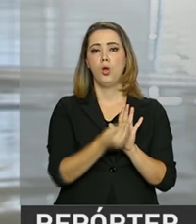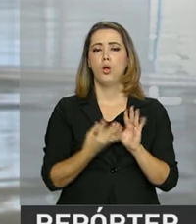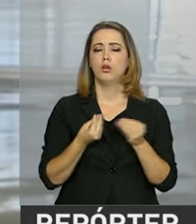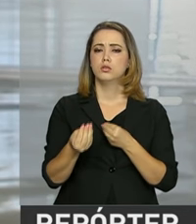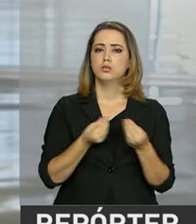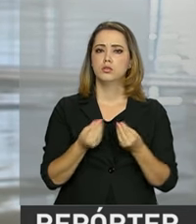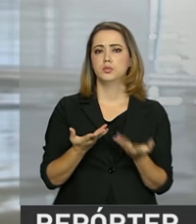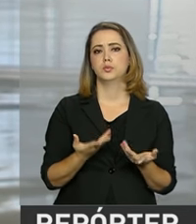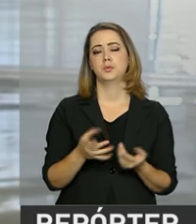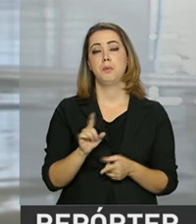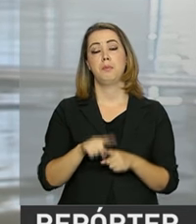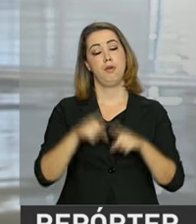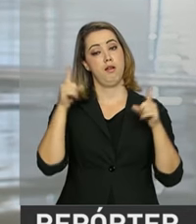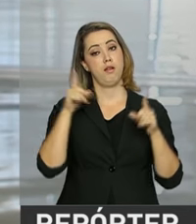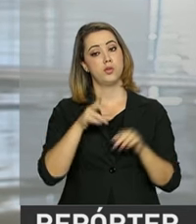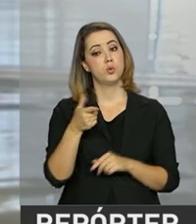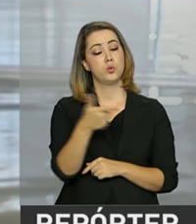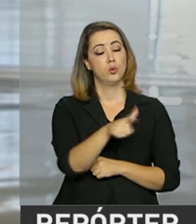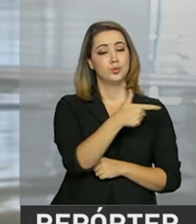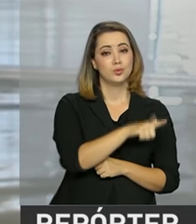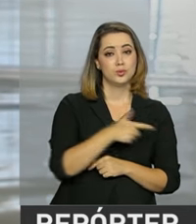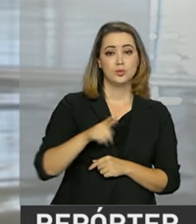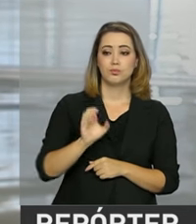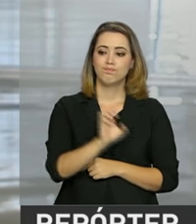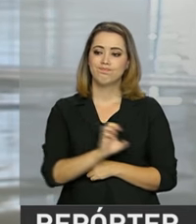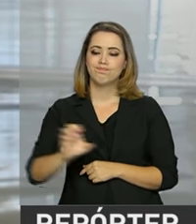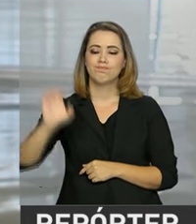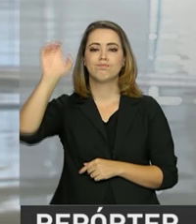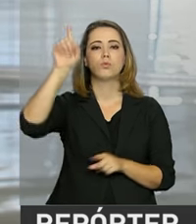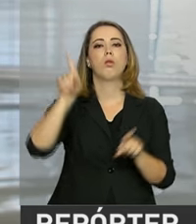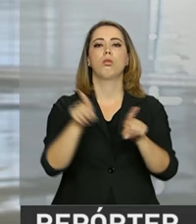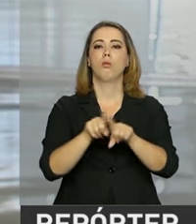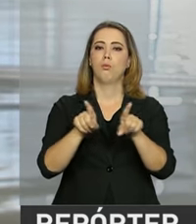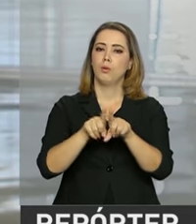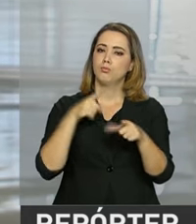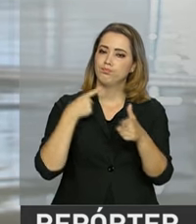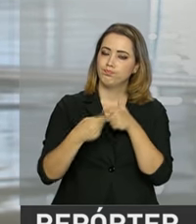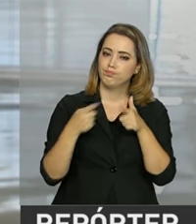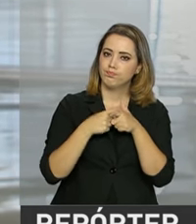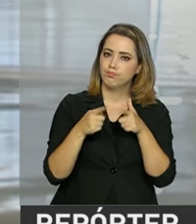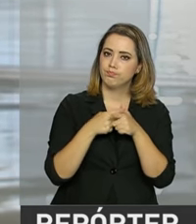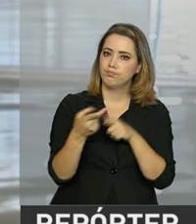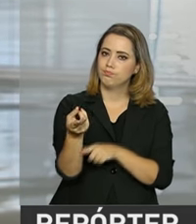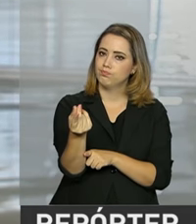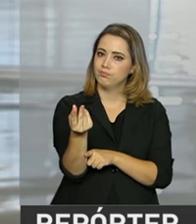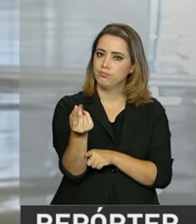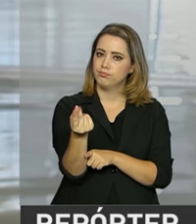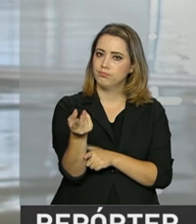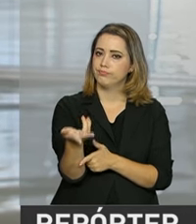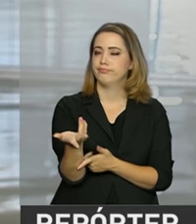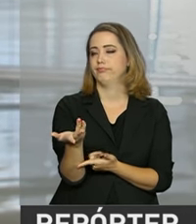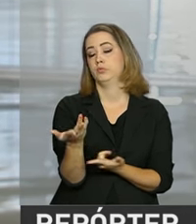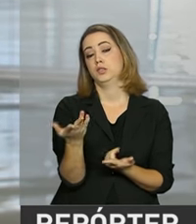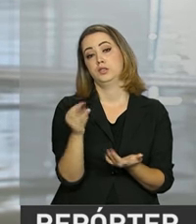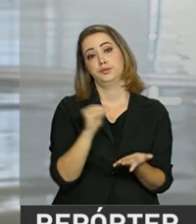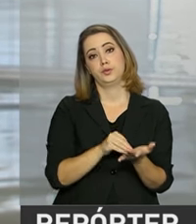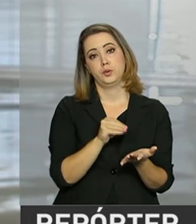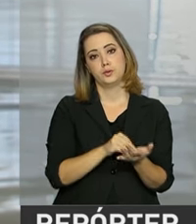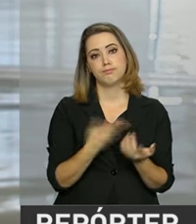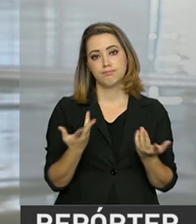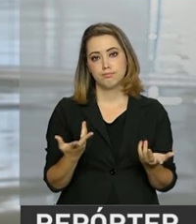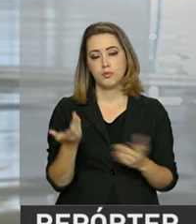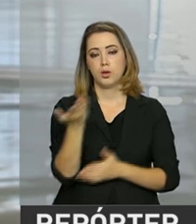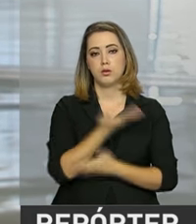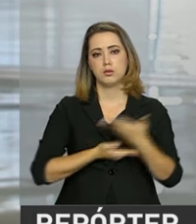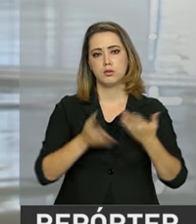Lembrando que não é só o Rio de Janeiro que enfrenta a crise financeira, mas outros estados como Minas Gerais e Rio Grande do Sul. As